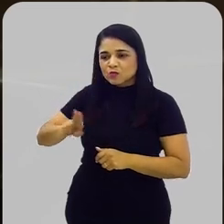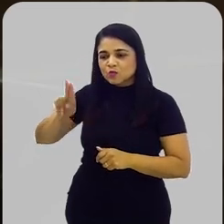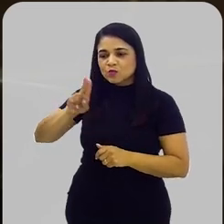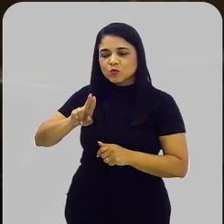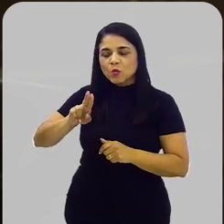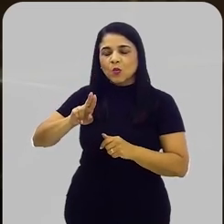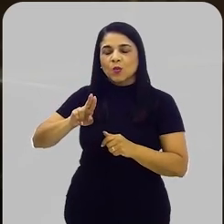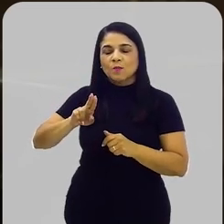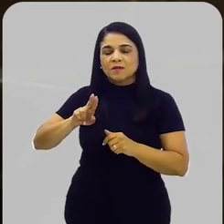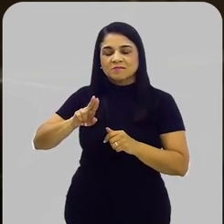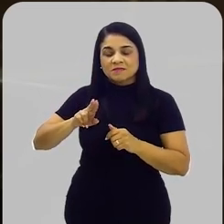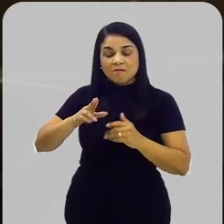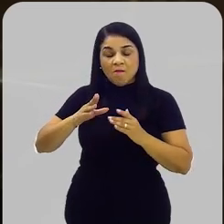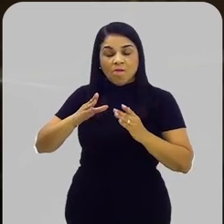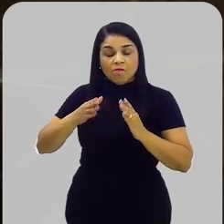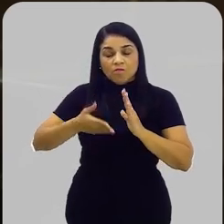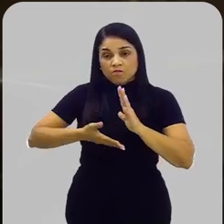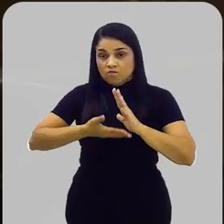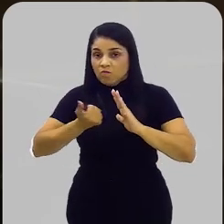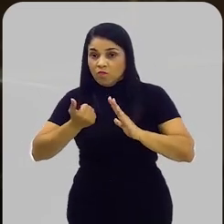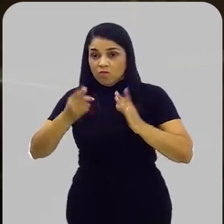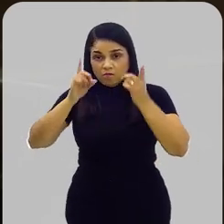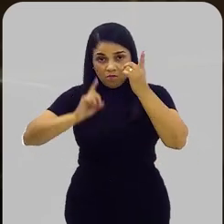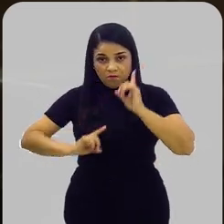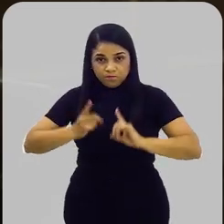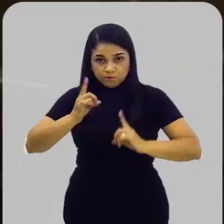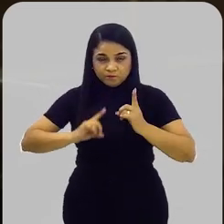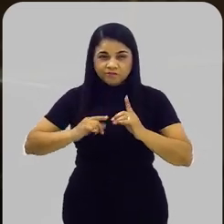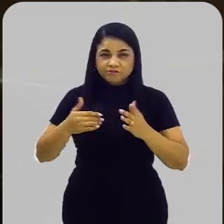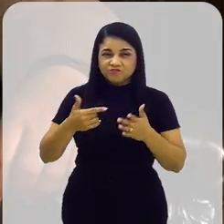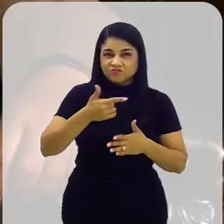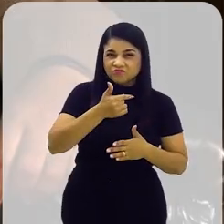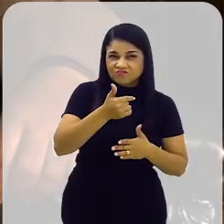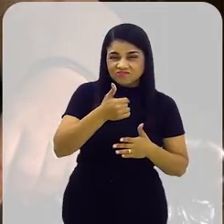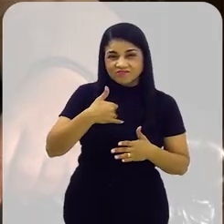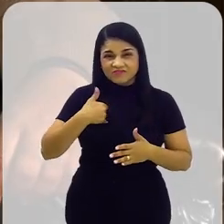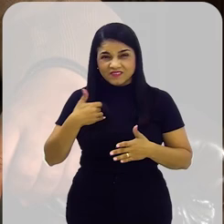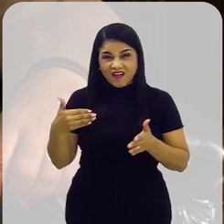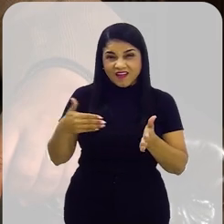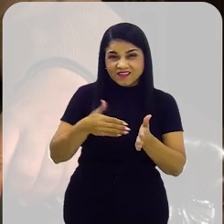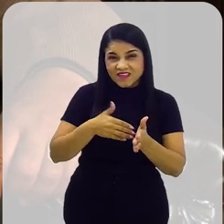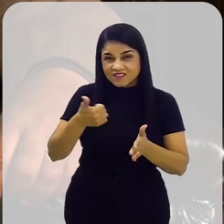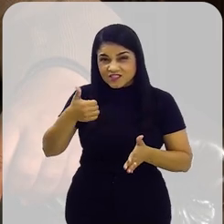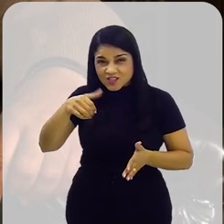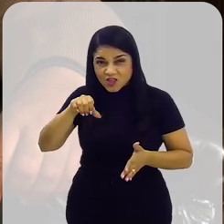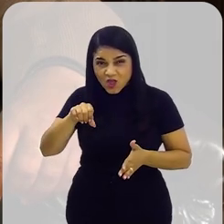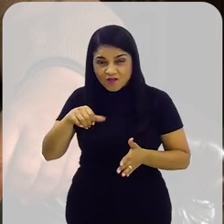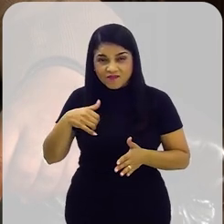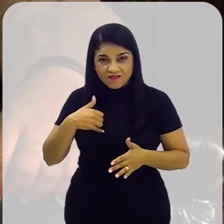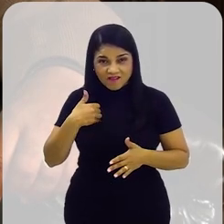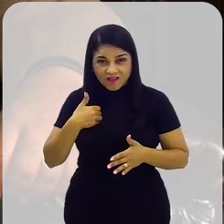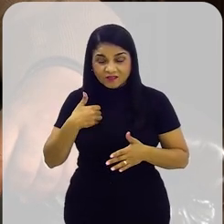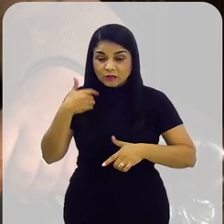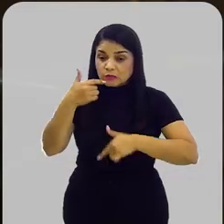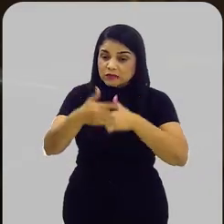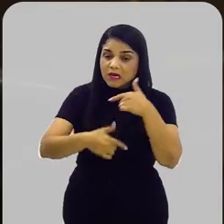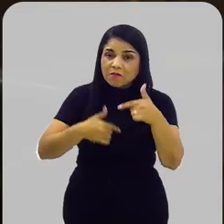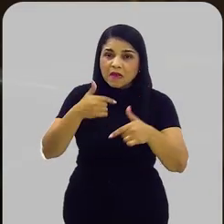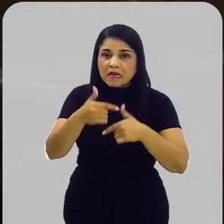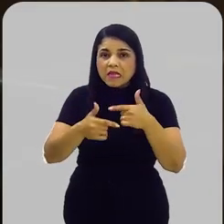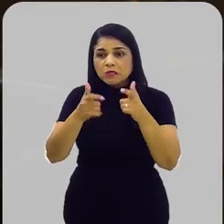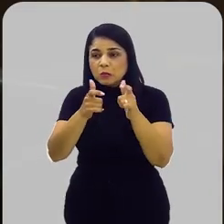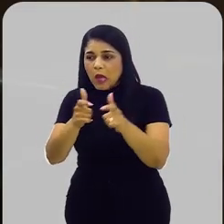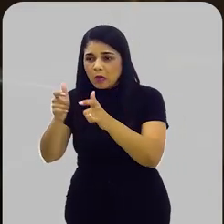me tirar da depressão. Porque até então, dos 12 até os 19 anos, eu só saía para trabalhar, né? Ia